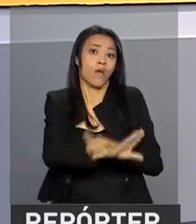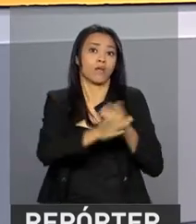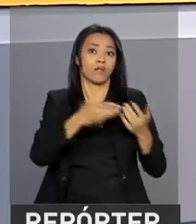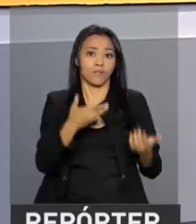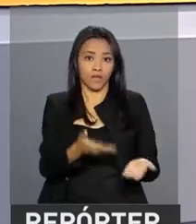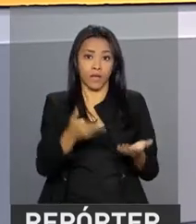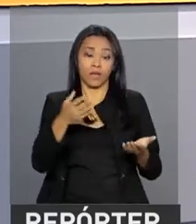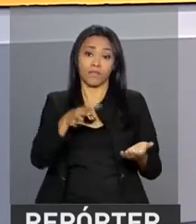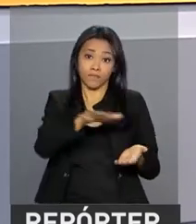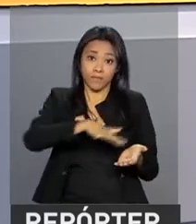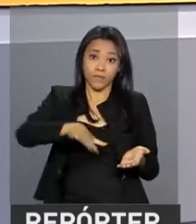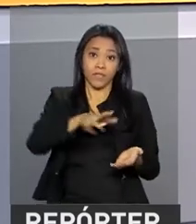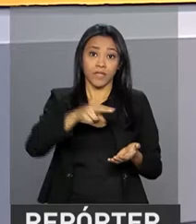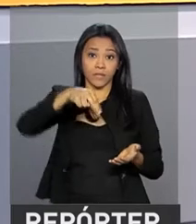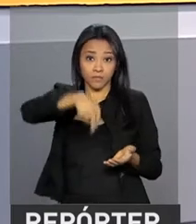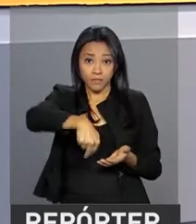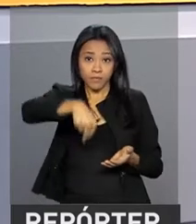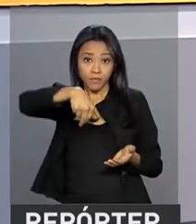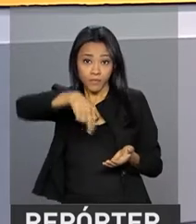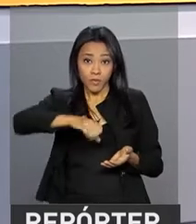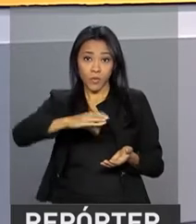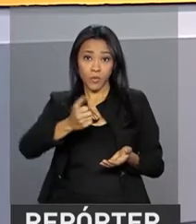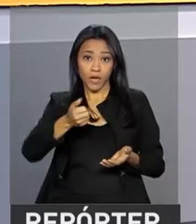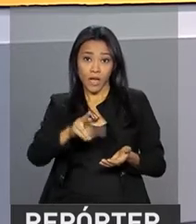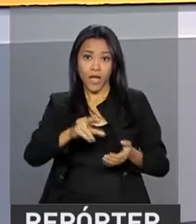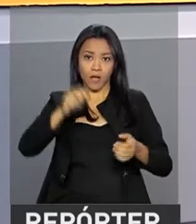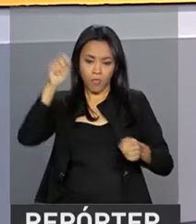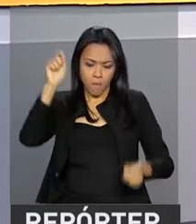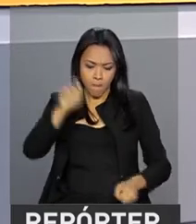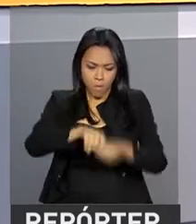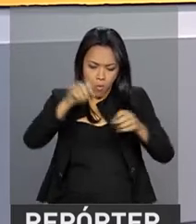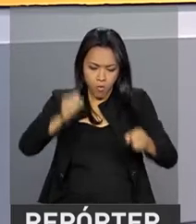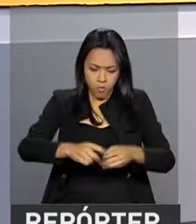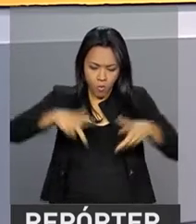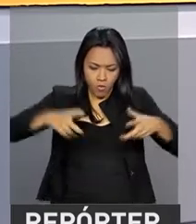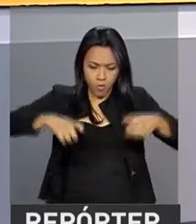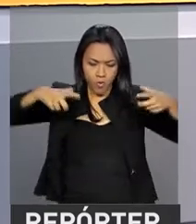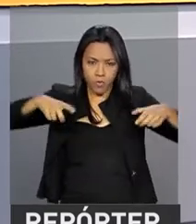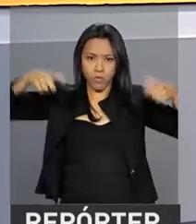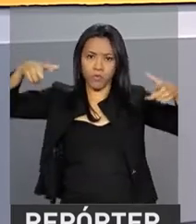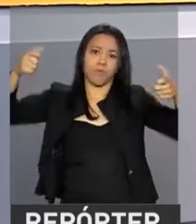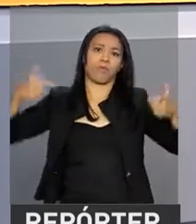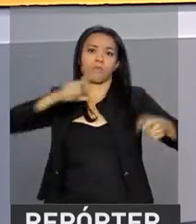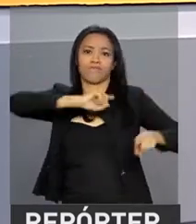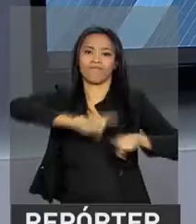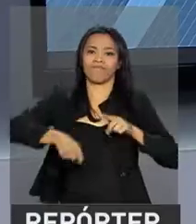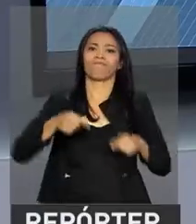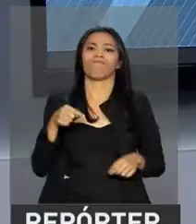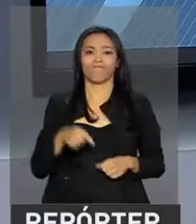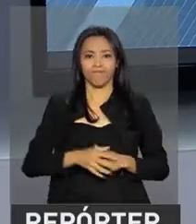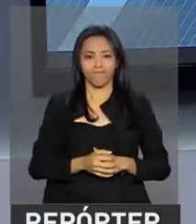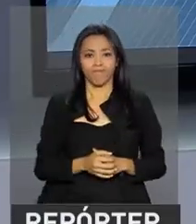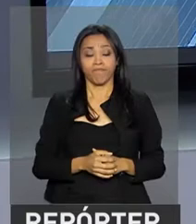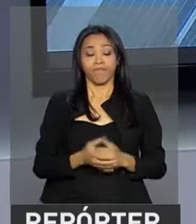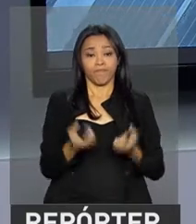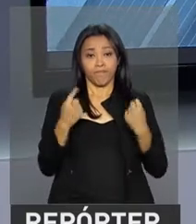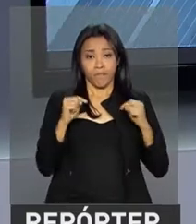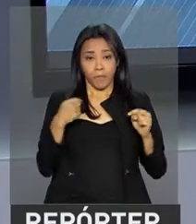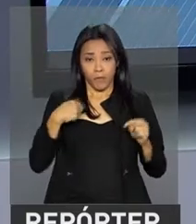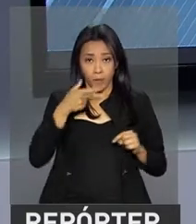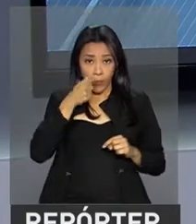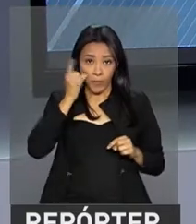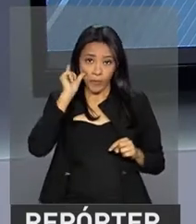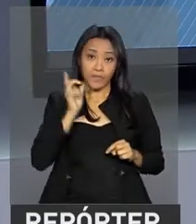nucleares explosivos assim como uso ou ameaça dessas armas pesadas e ontem ao discursar